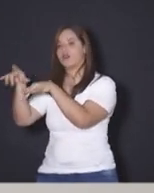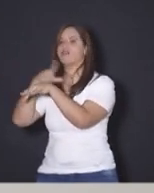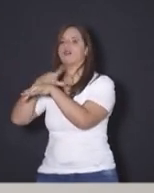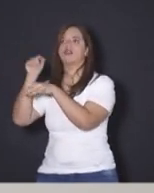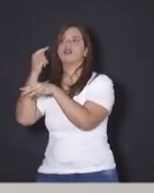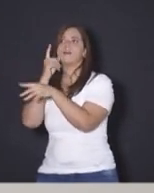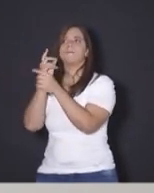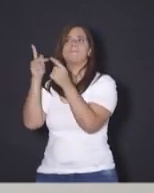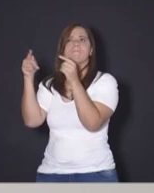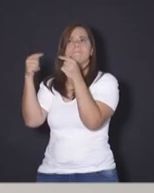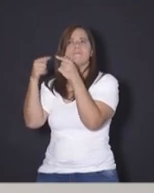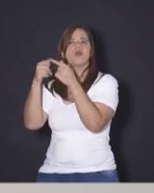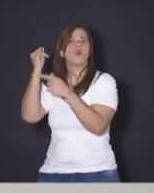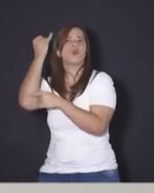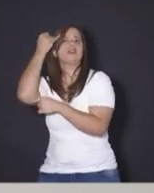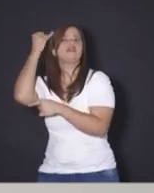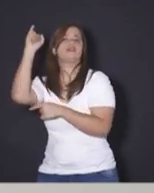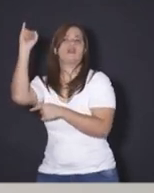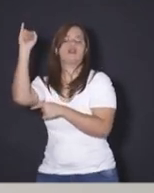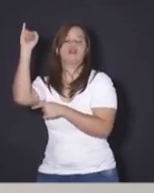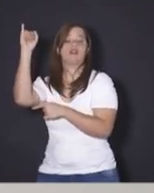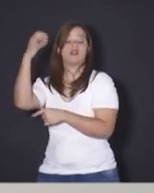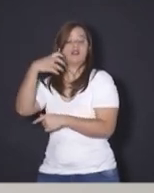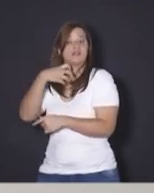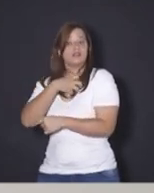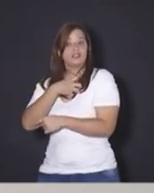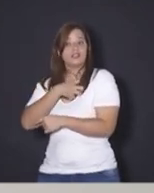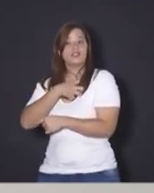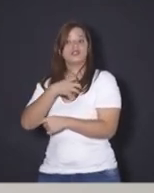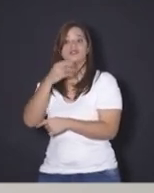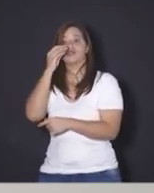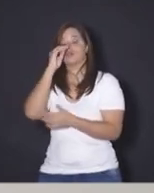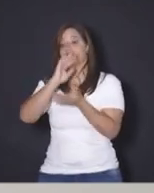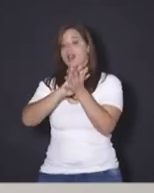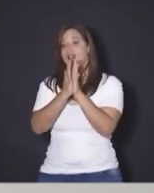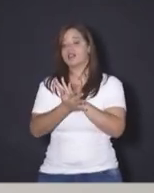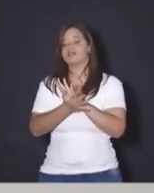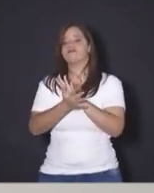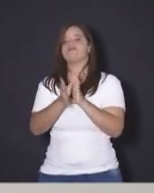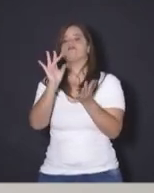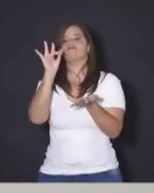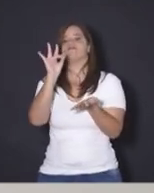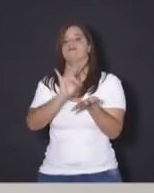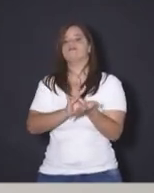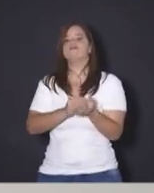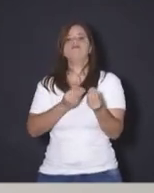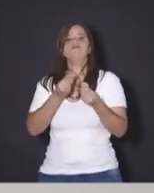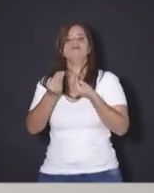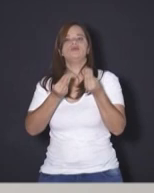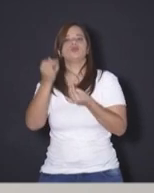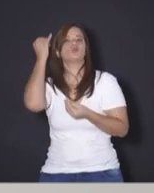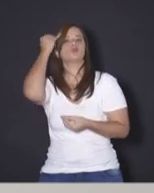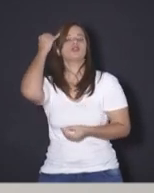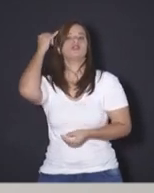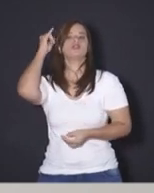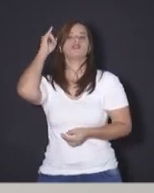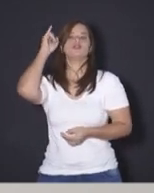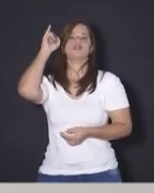e nesse sentido o racismo e simples mim que conciliado com uma ideologia